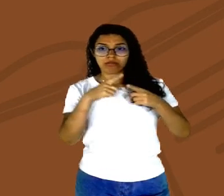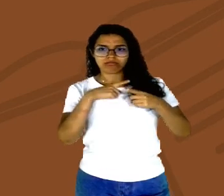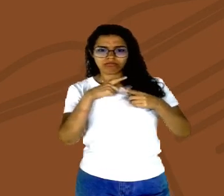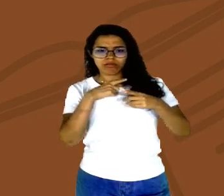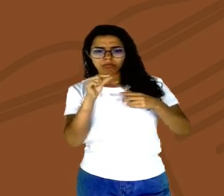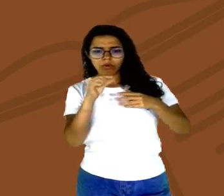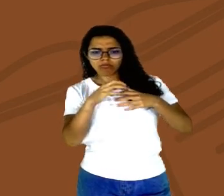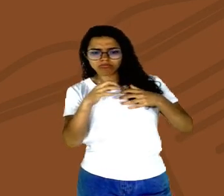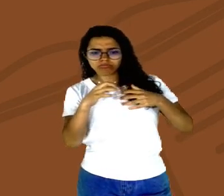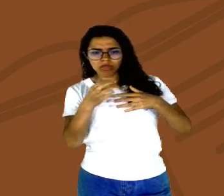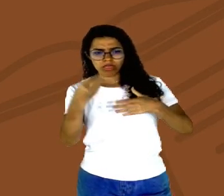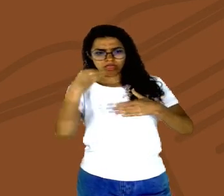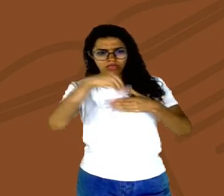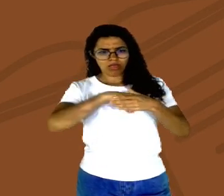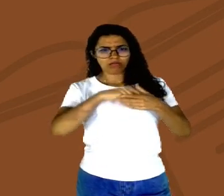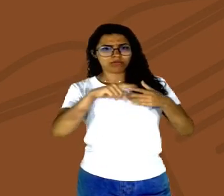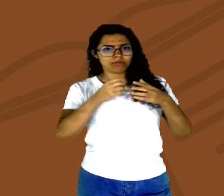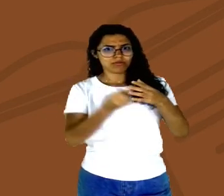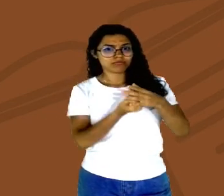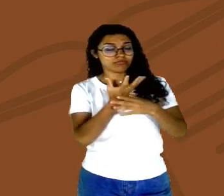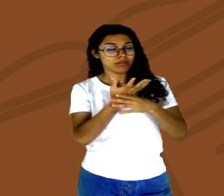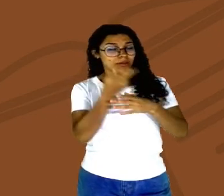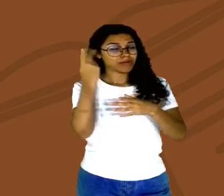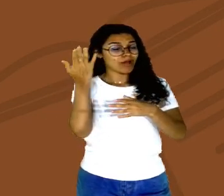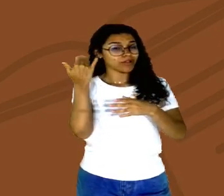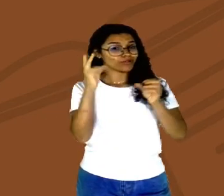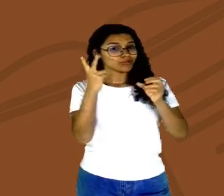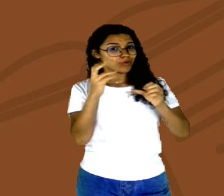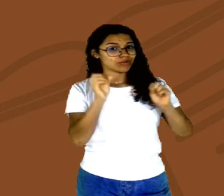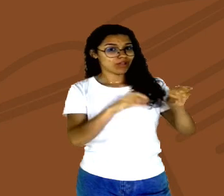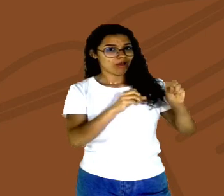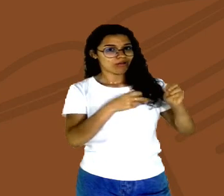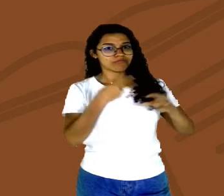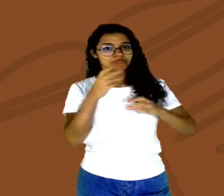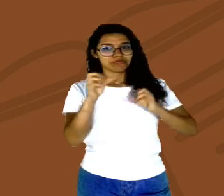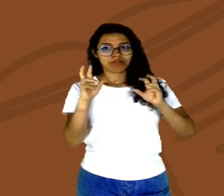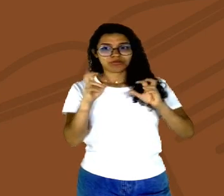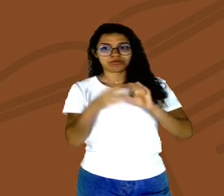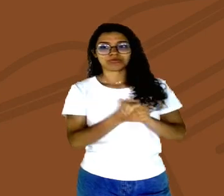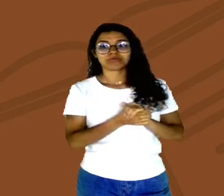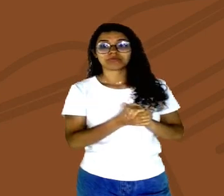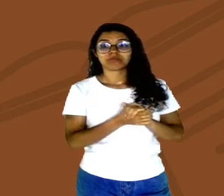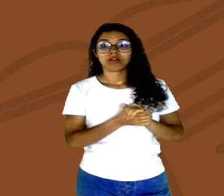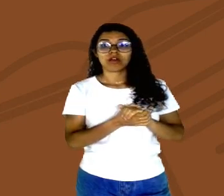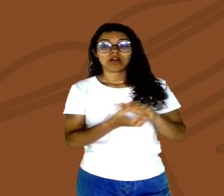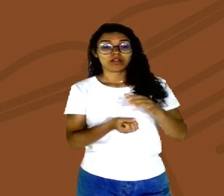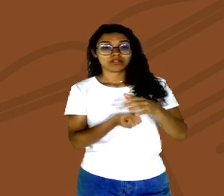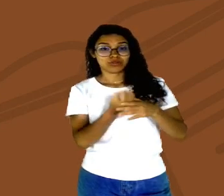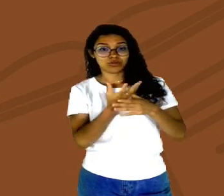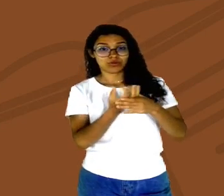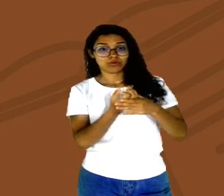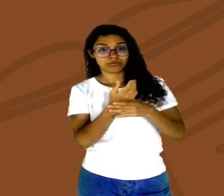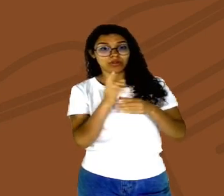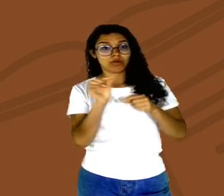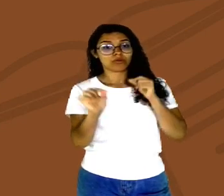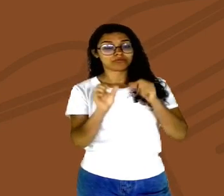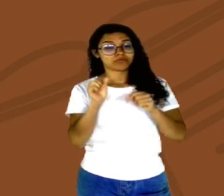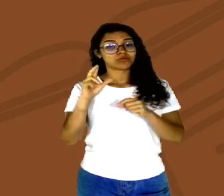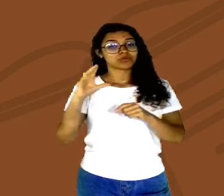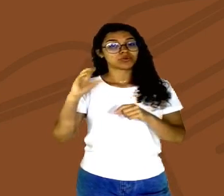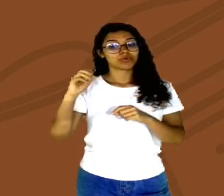uma porção exócrina, muito bem falado nas duas aulas. A porção exócrina é responsável por produzir o suco